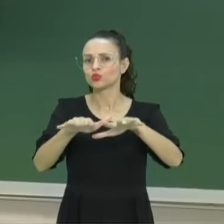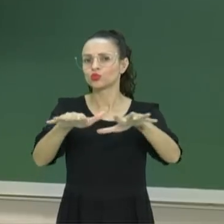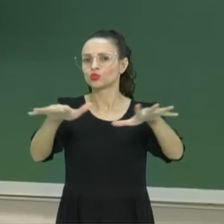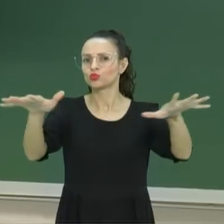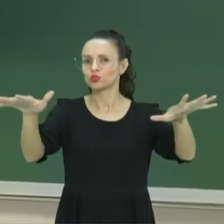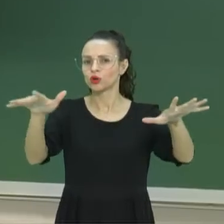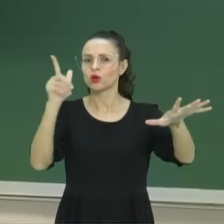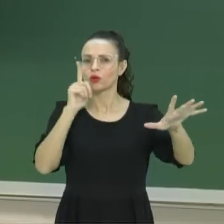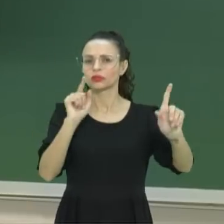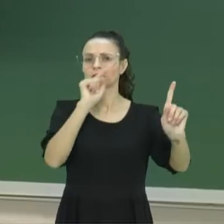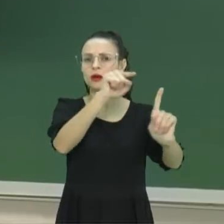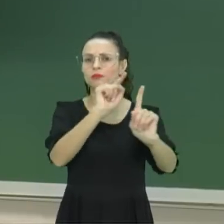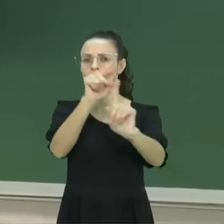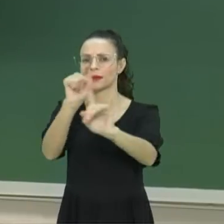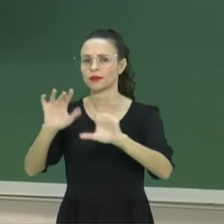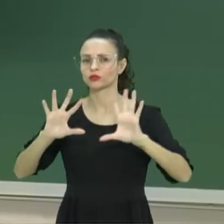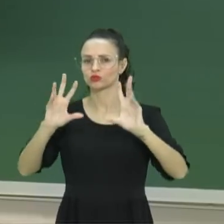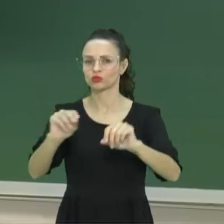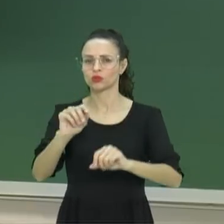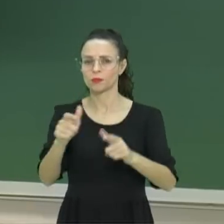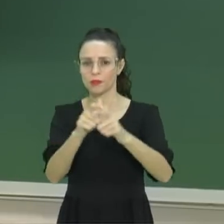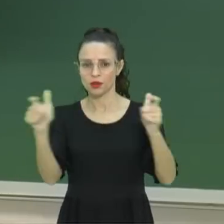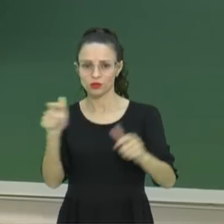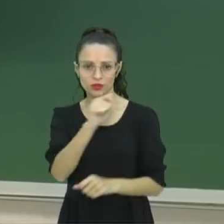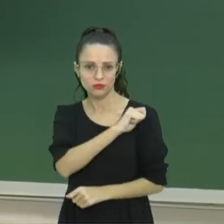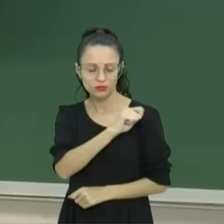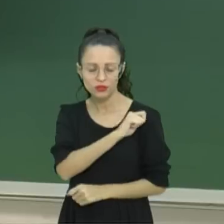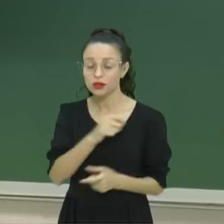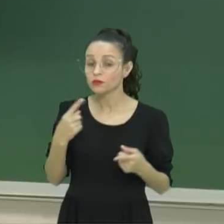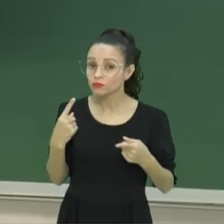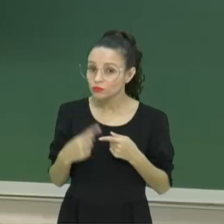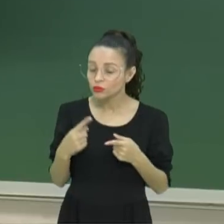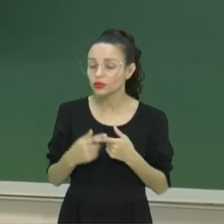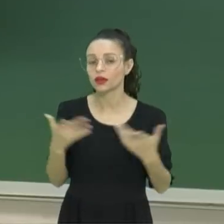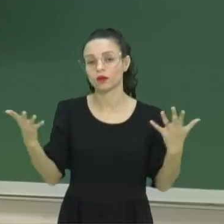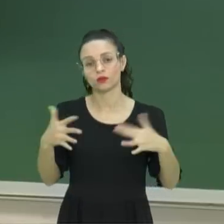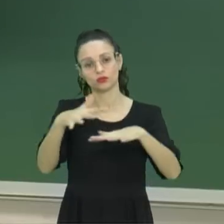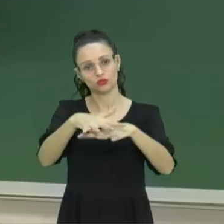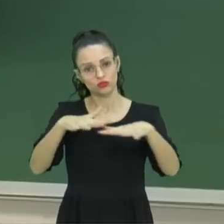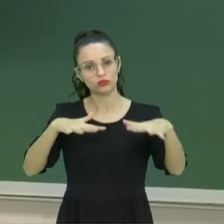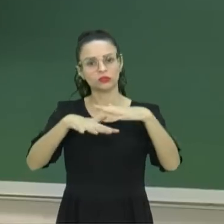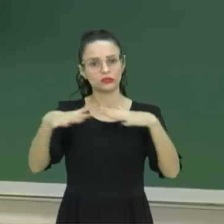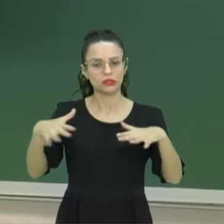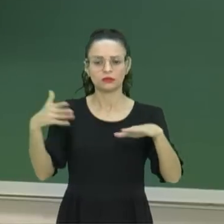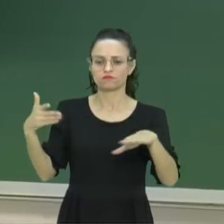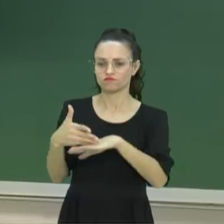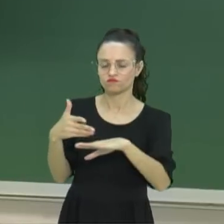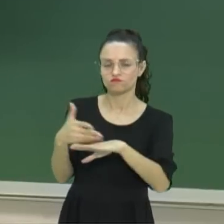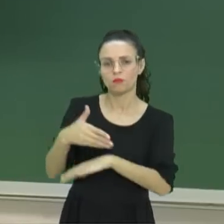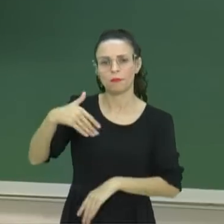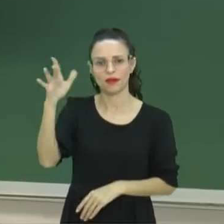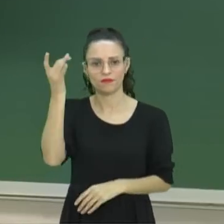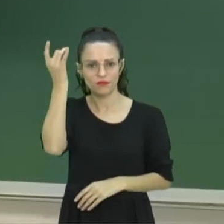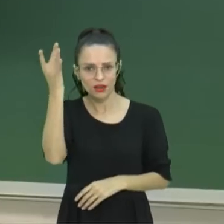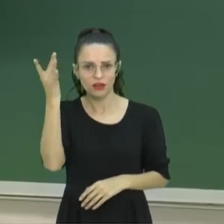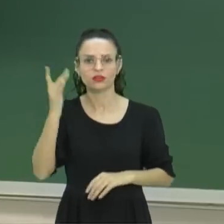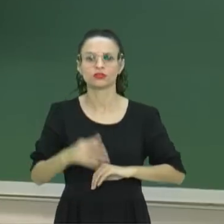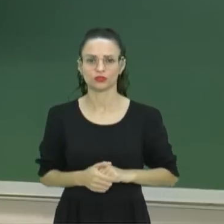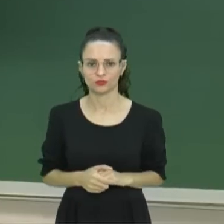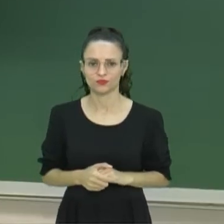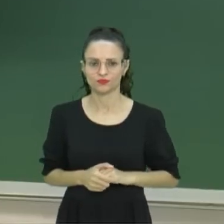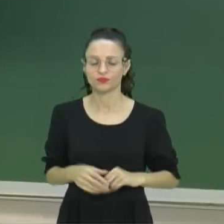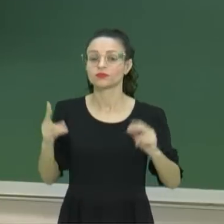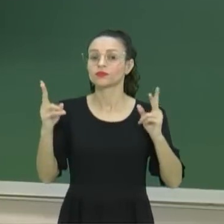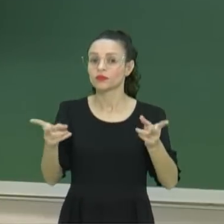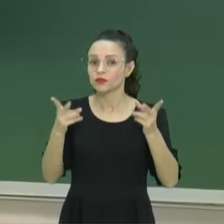estudantes? Ora, justamente porque o acesso a essas redes hoje é mais facilitado. Então a gente